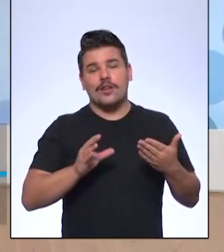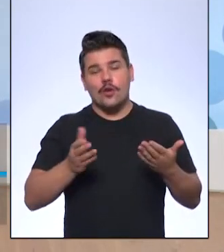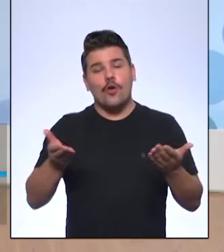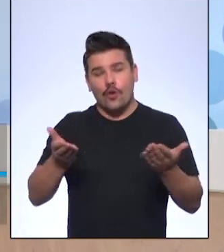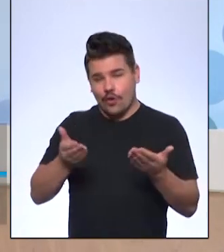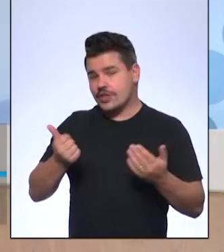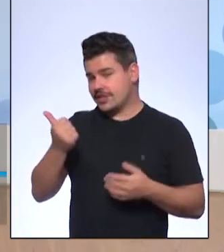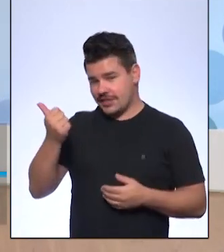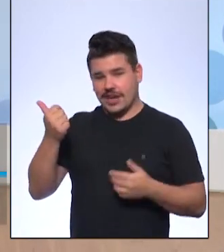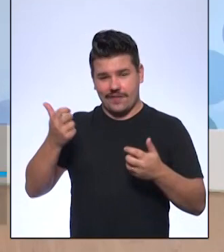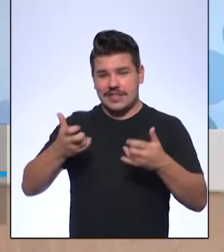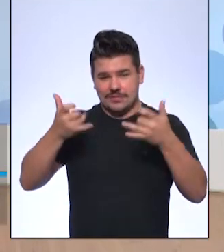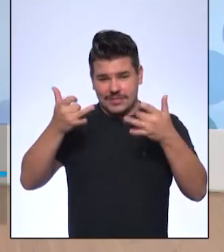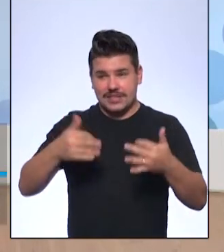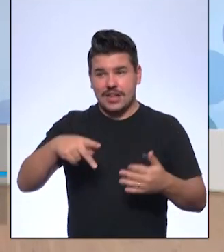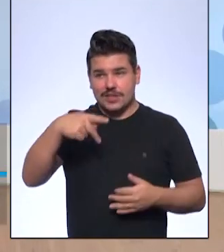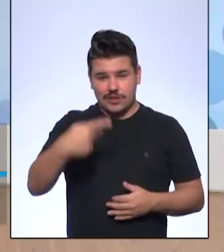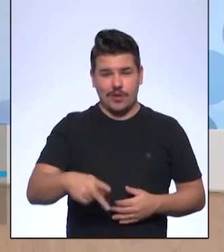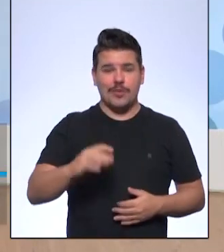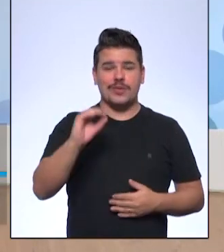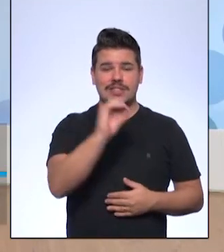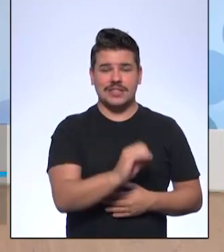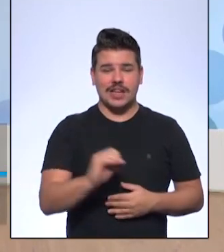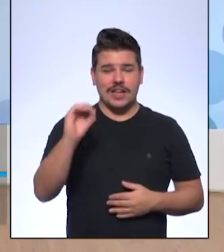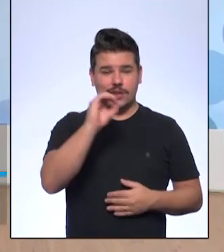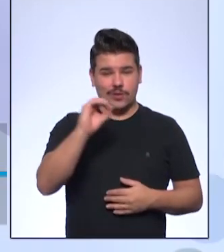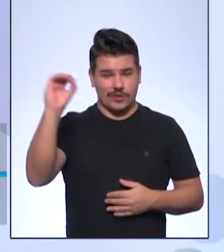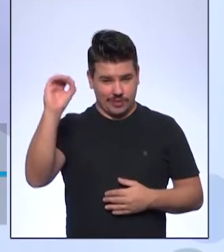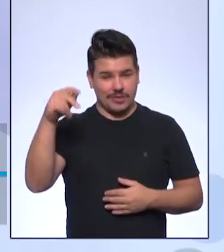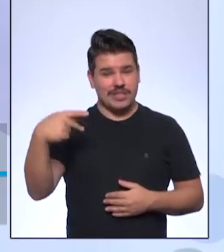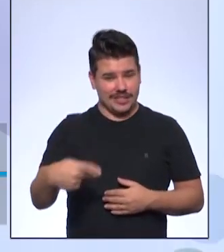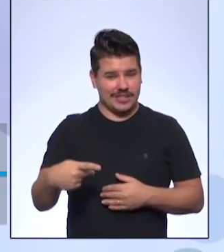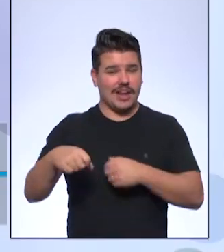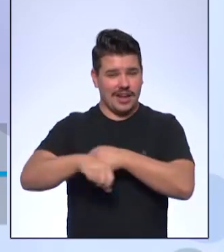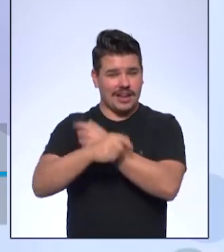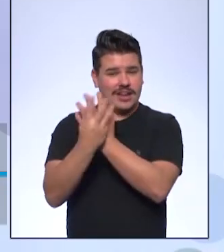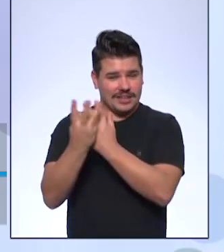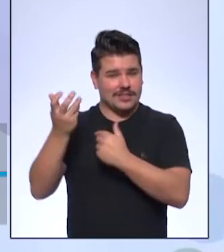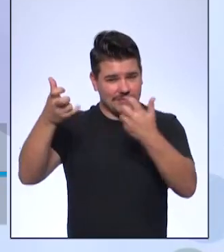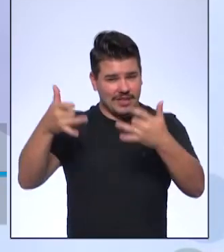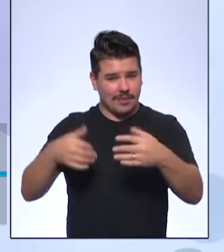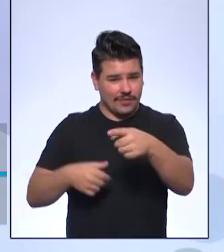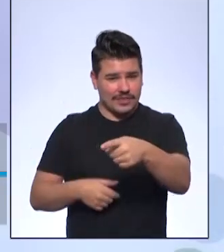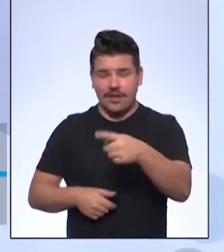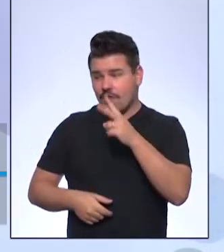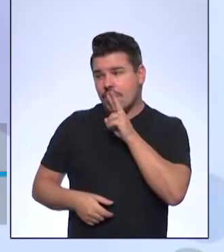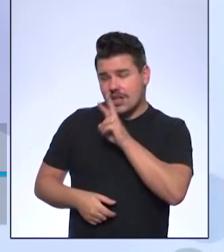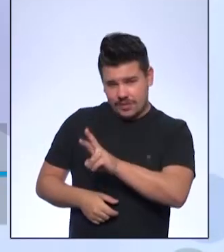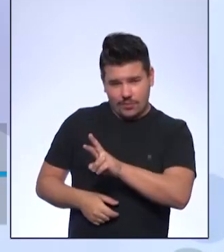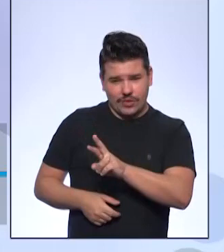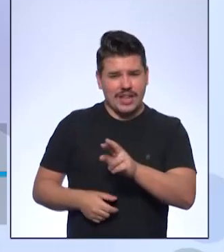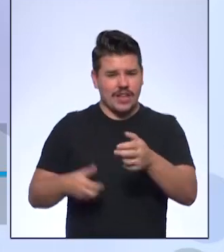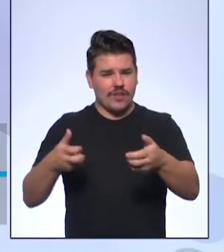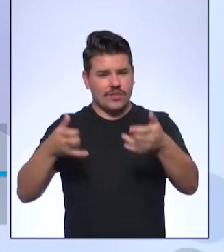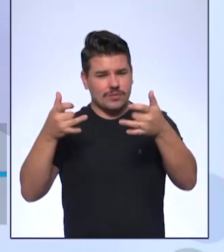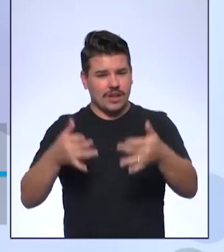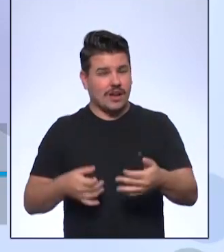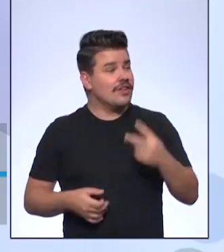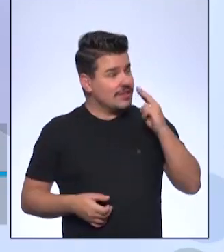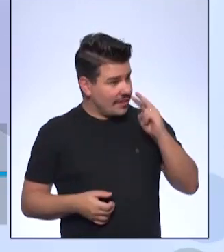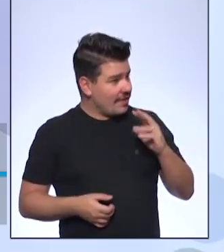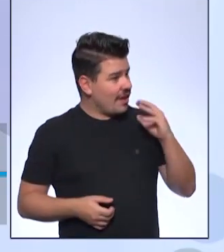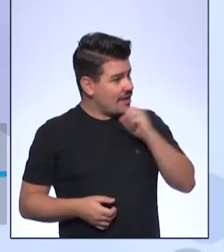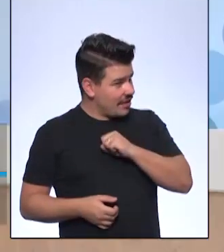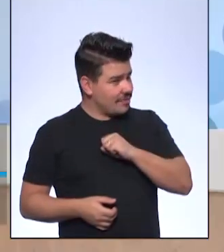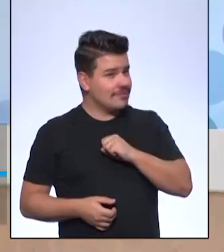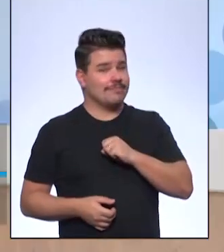recadinho também do Centro de Mídias sobre isso, né, Fabi? Verdade. Eu só vou responder uma coisa que eu vi ali, aí eu dou o recadinho. Você viu rápido assim